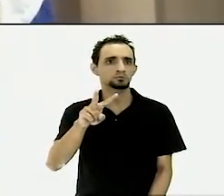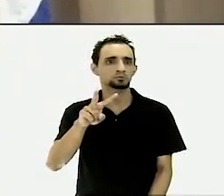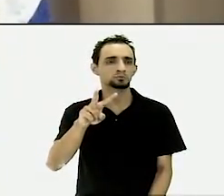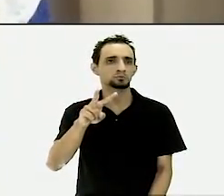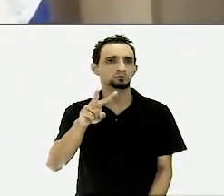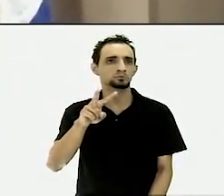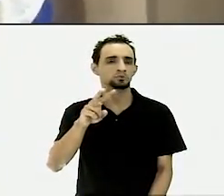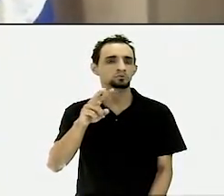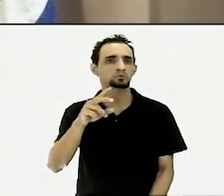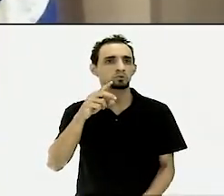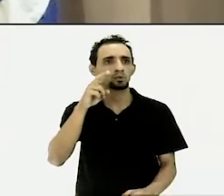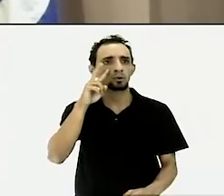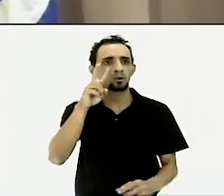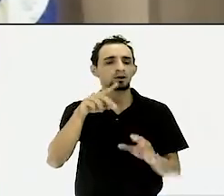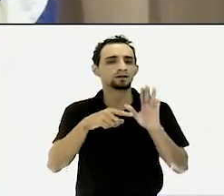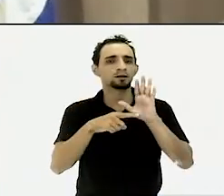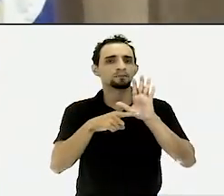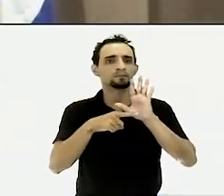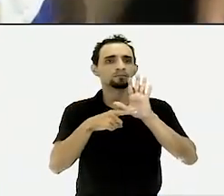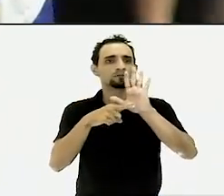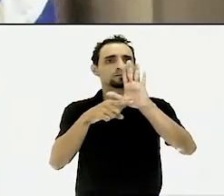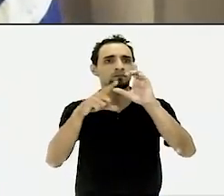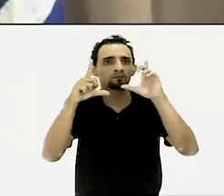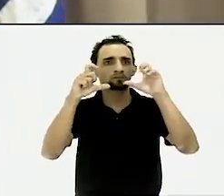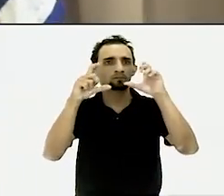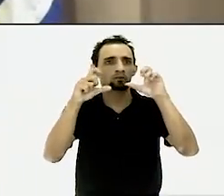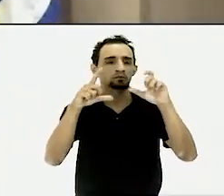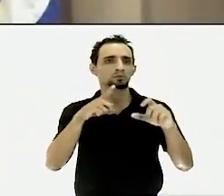voltou, como era no tempo do Everton.